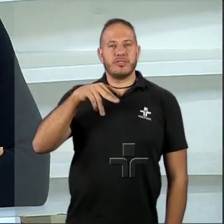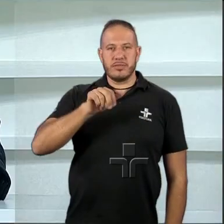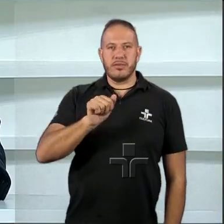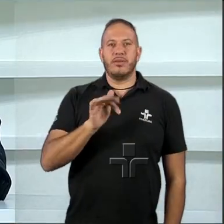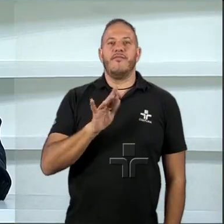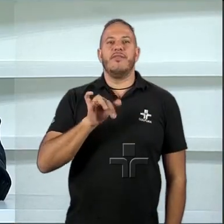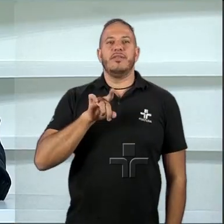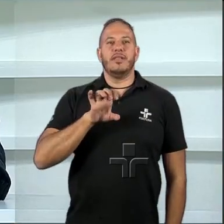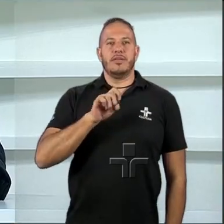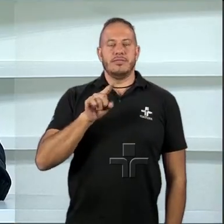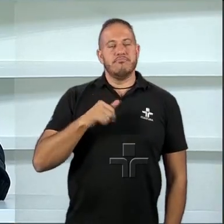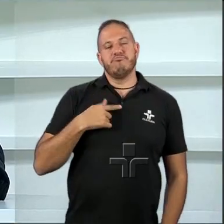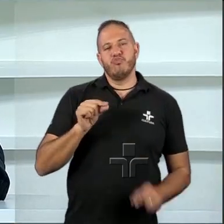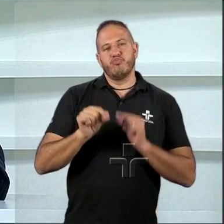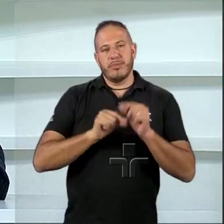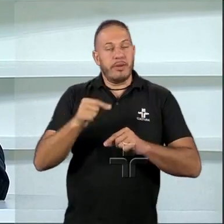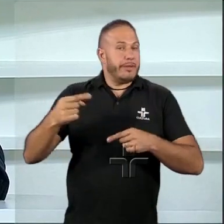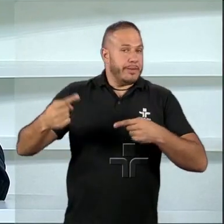disputa